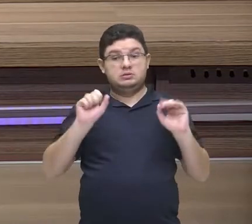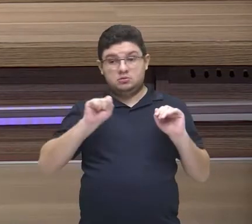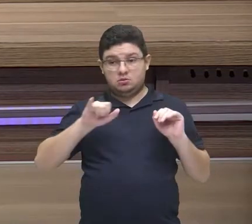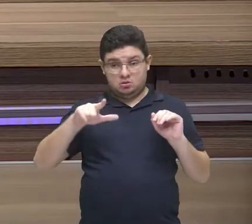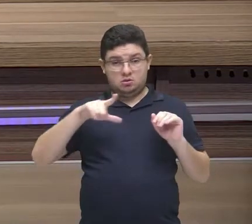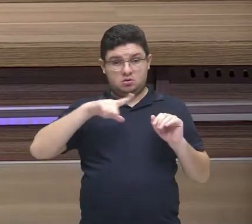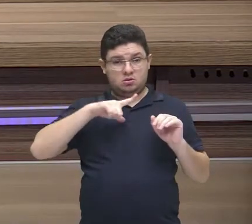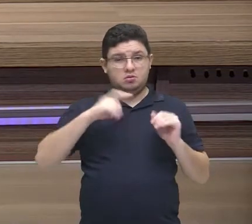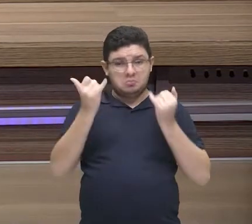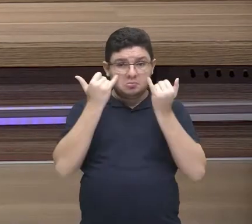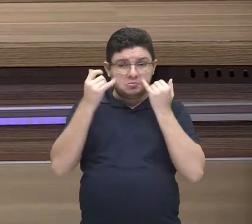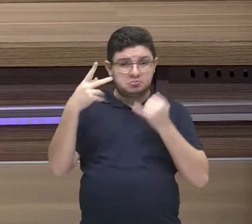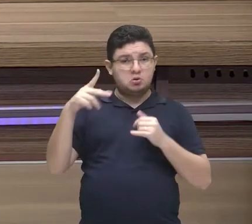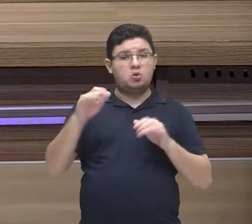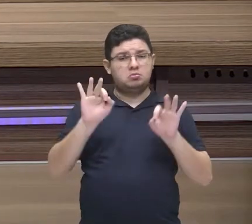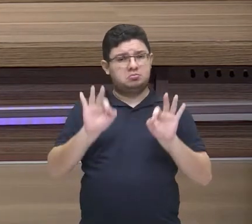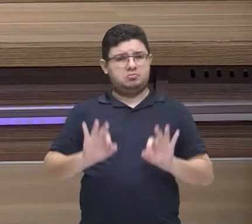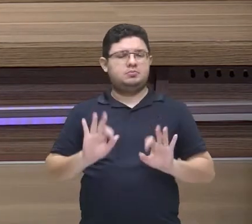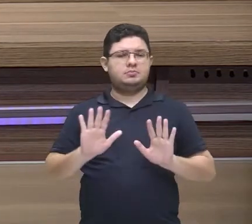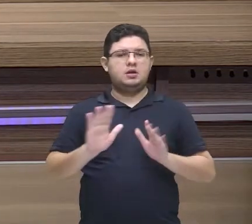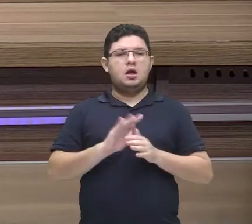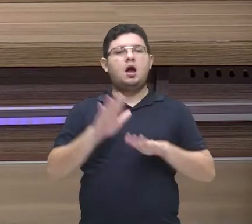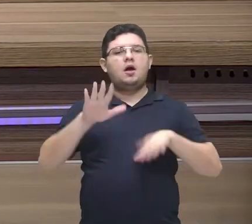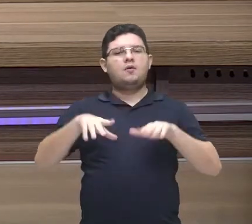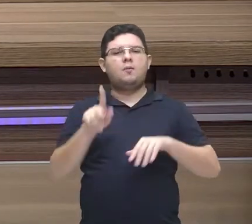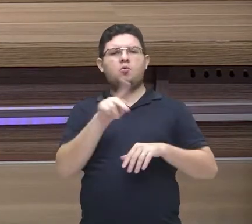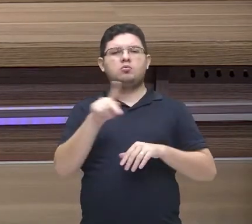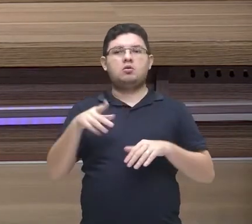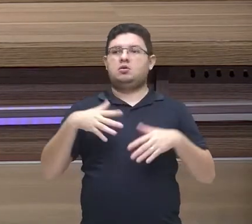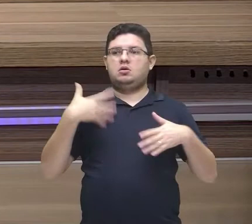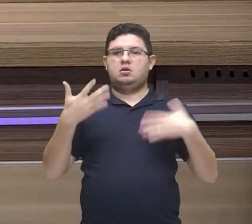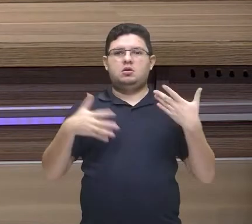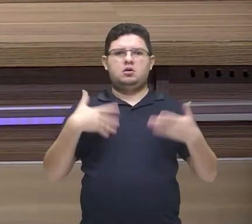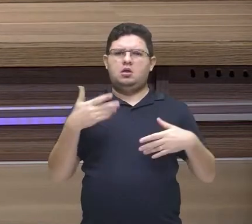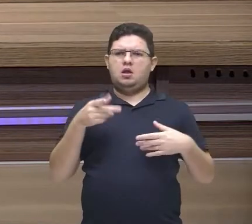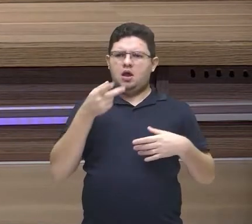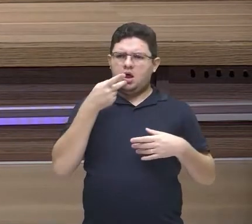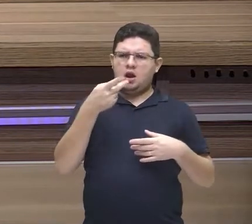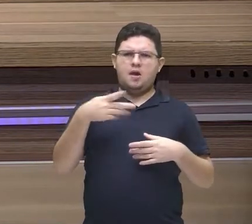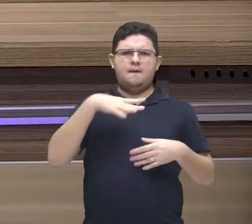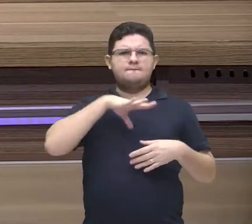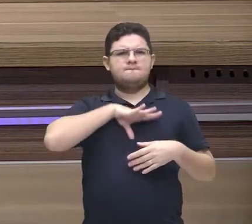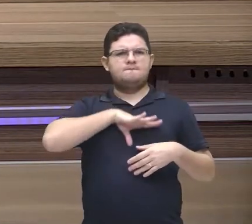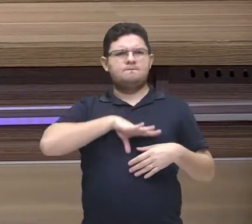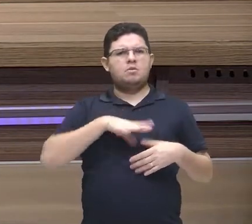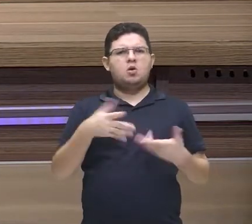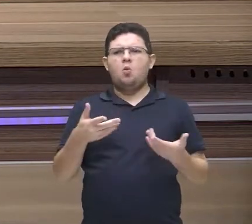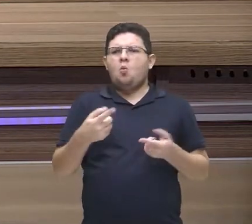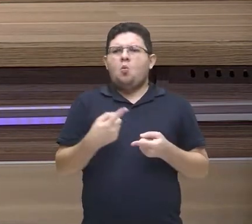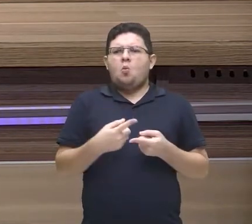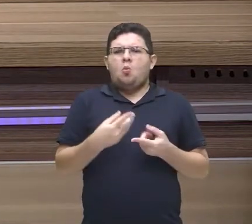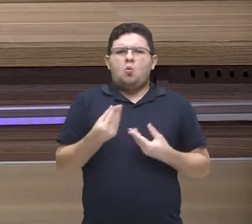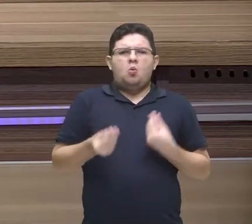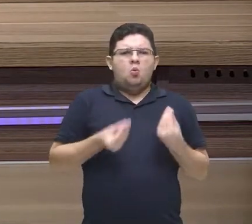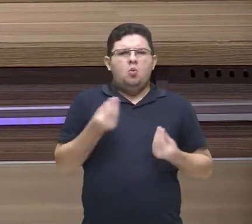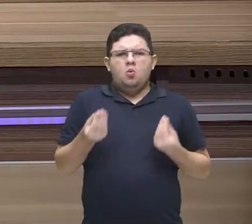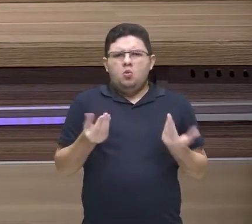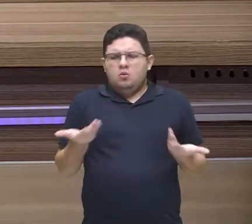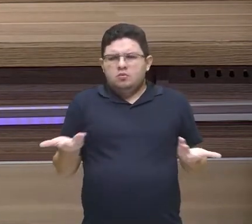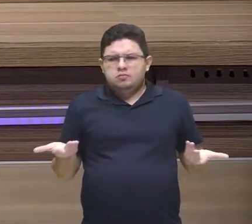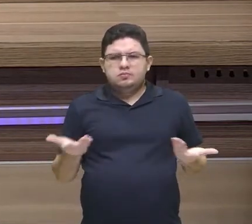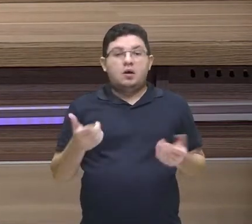aí o professor também fica assim, surpreso. Como é que essa menina pode fazer isso? Né? A outra estava na educação